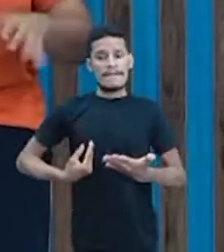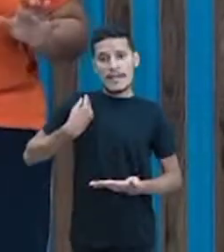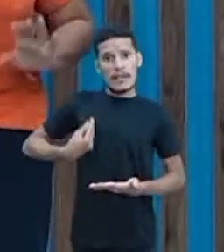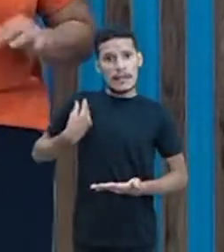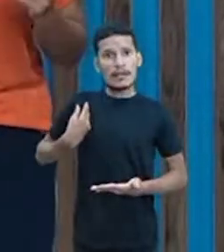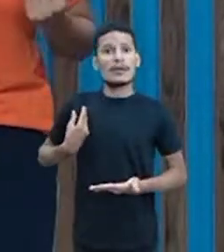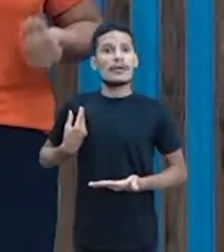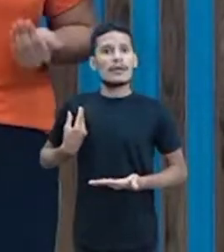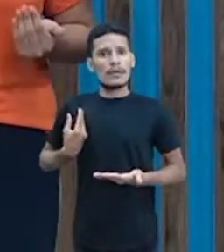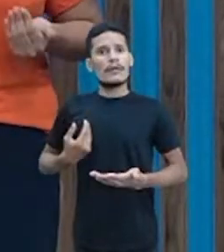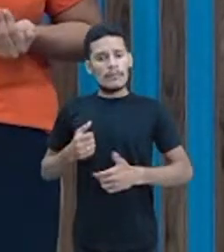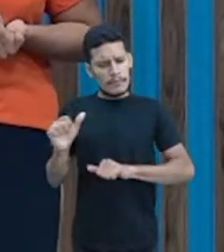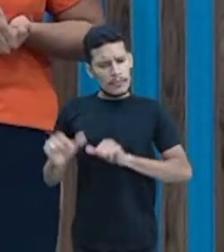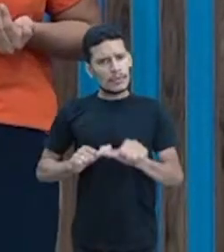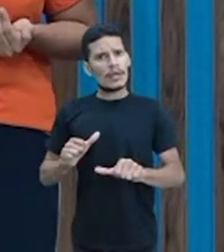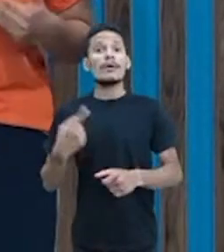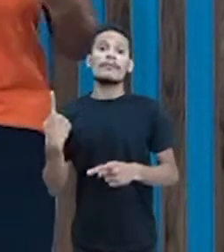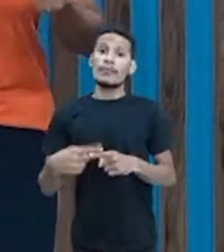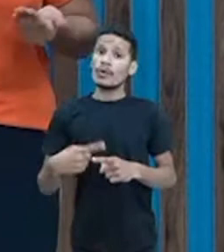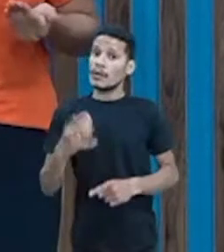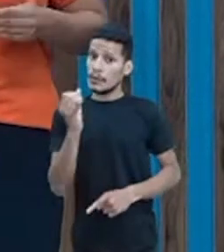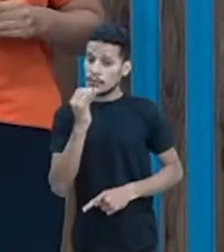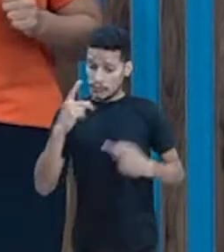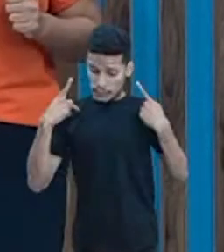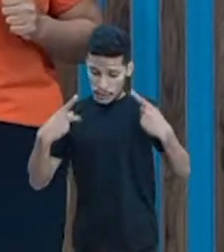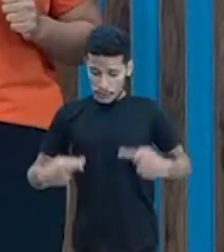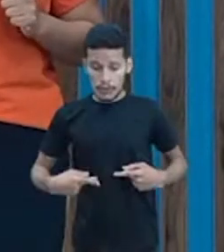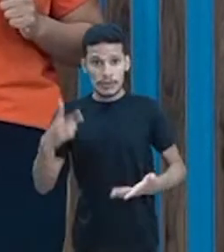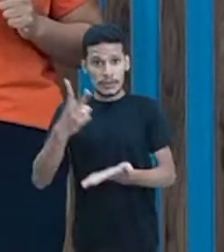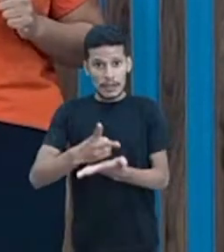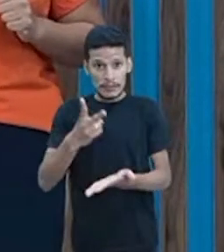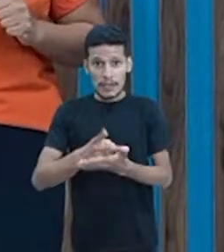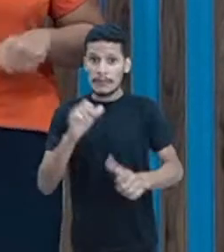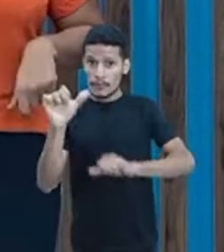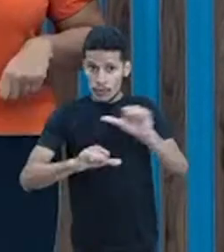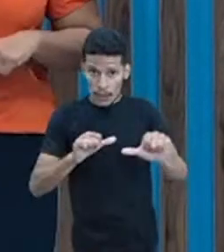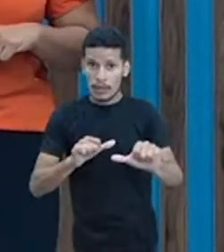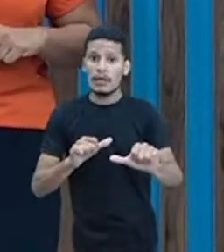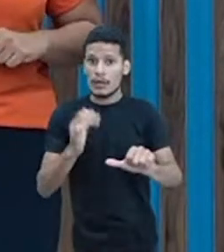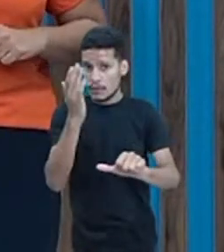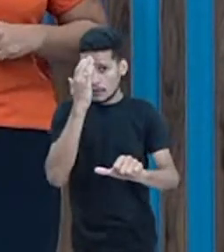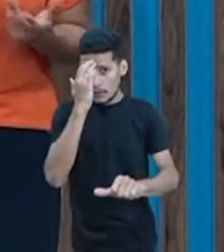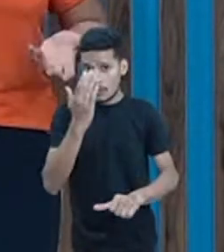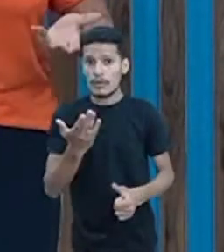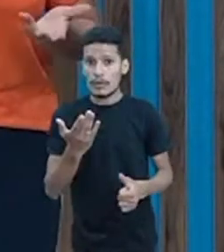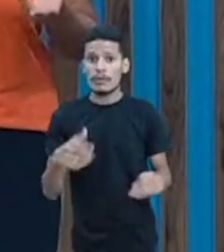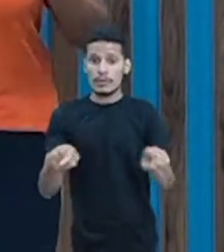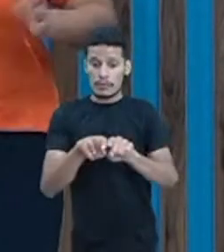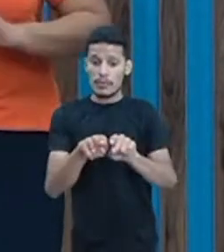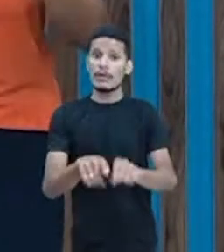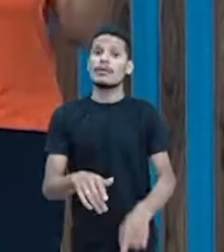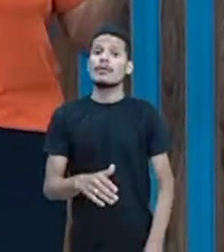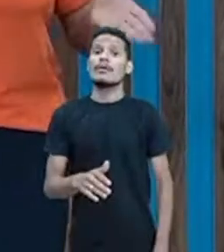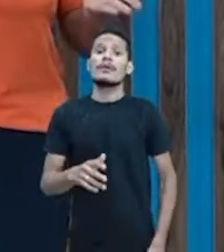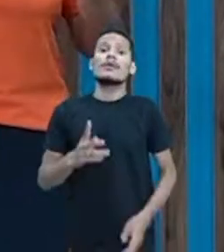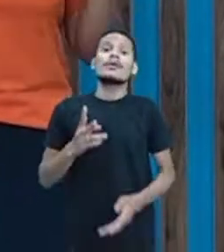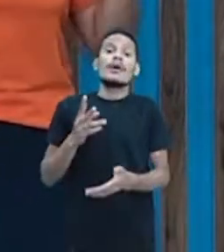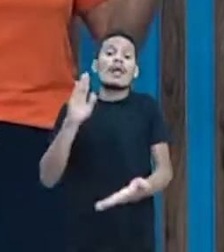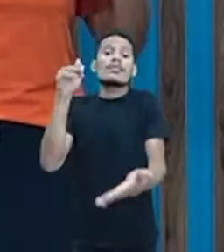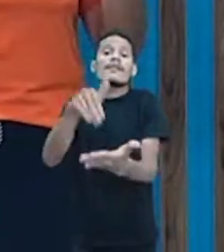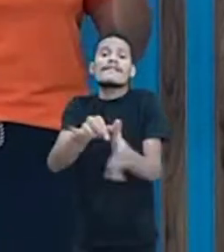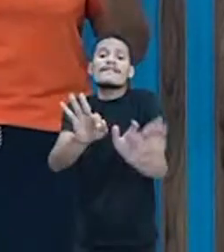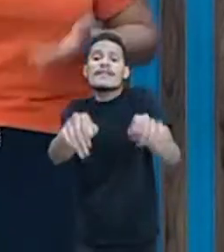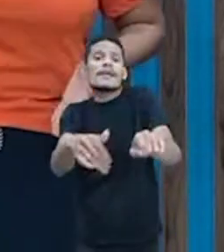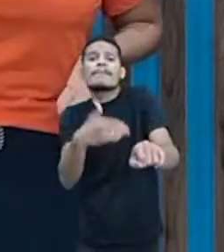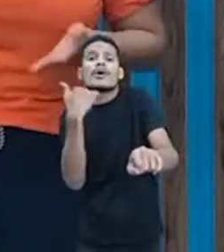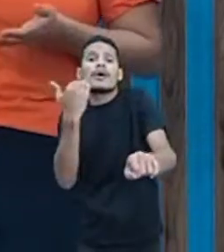ser humano é extremamente mutável. E perene, né? Eita, perene não. E imortal, né? Então, a gente tem só essa vida aqui